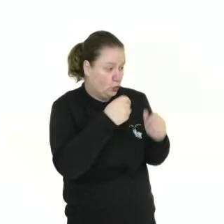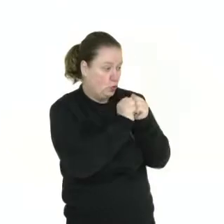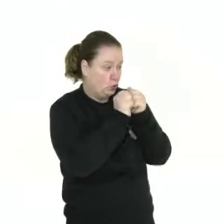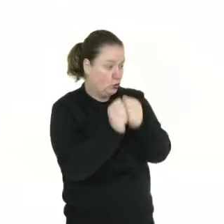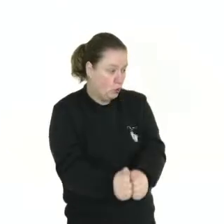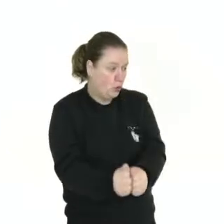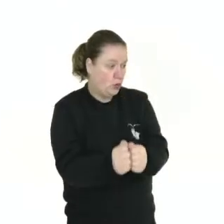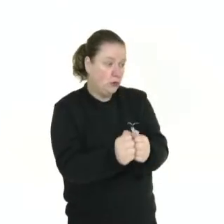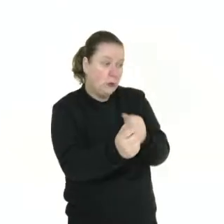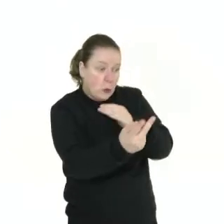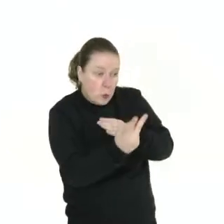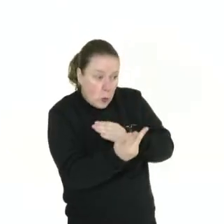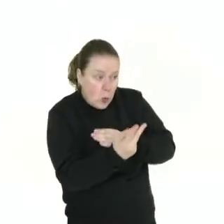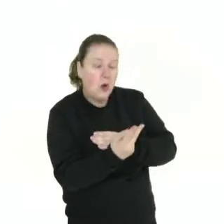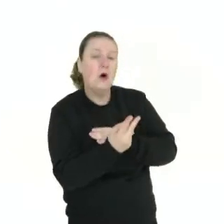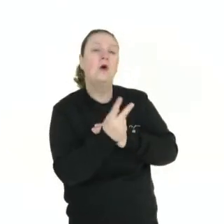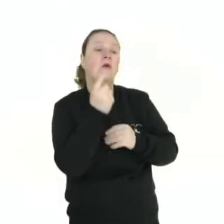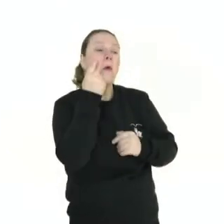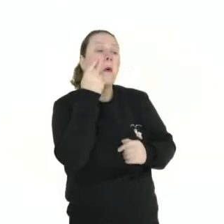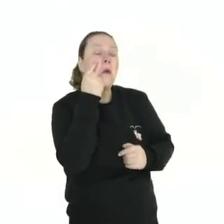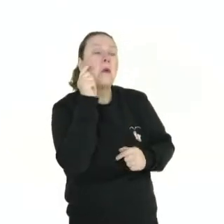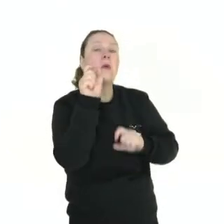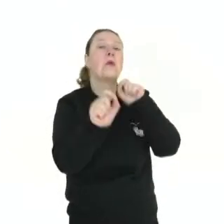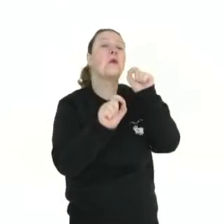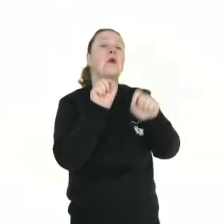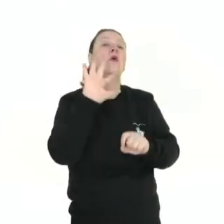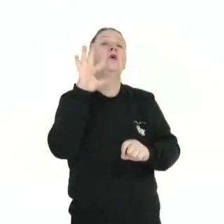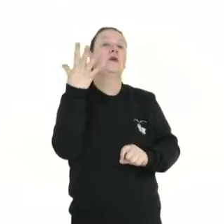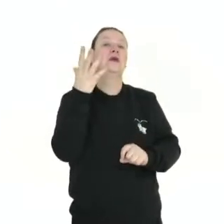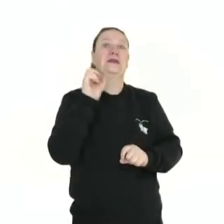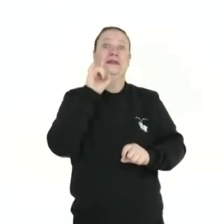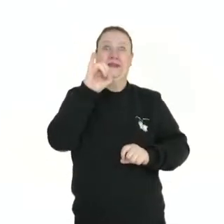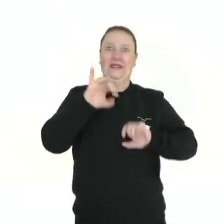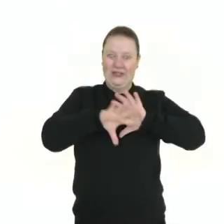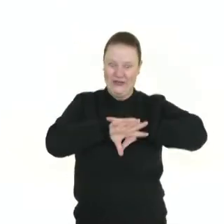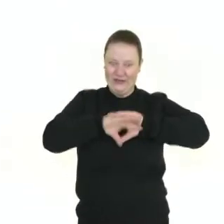vemos o que acontece. Se curar, tá bom demais.